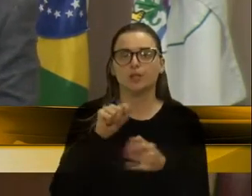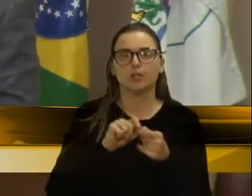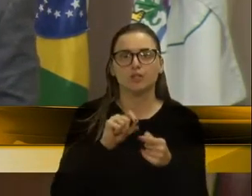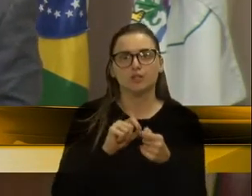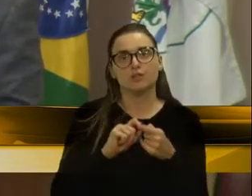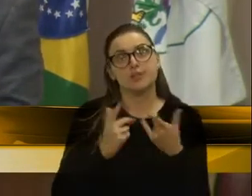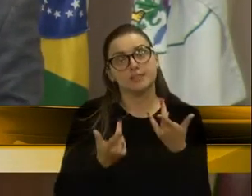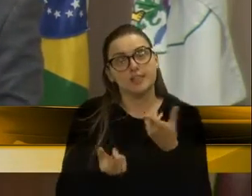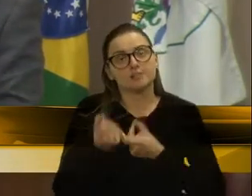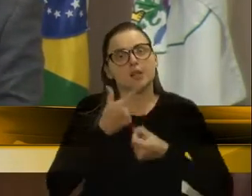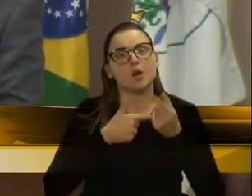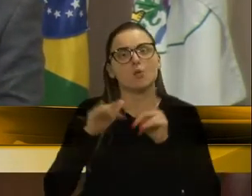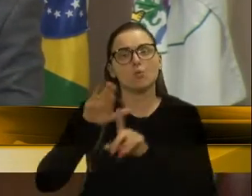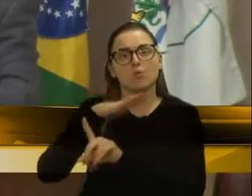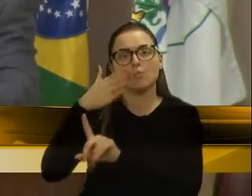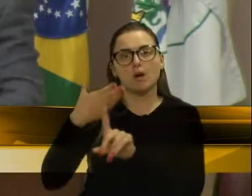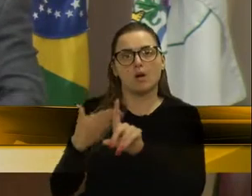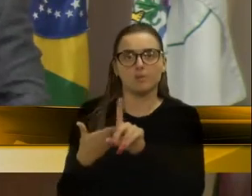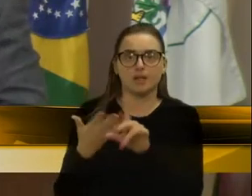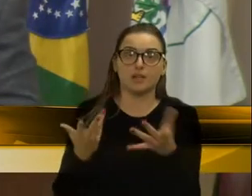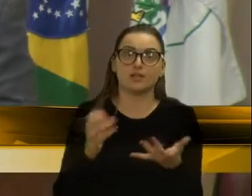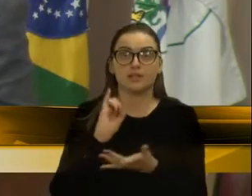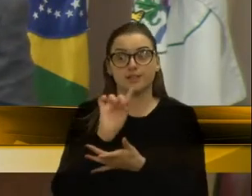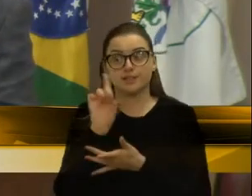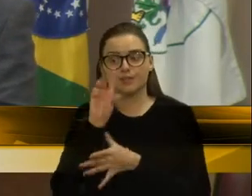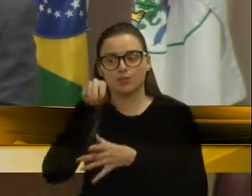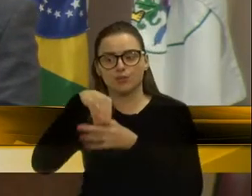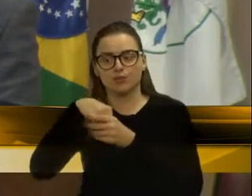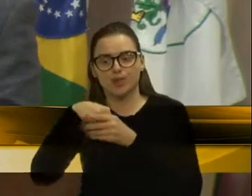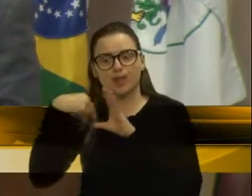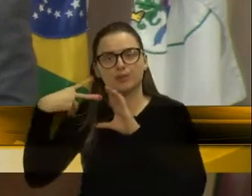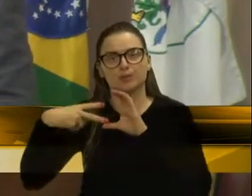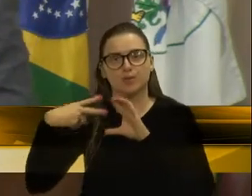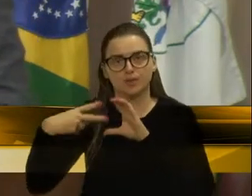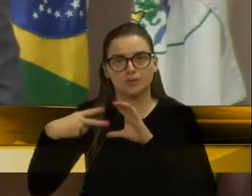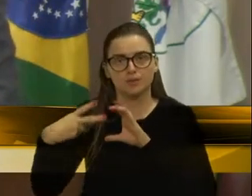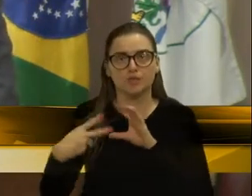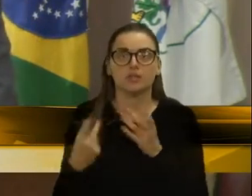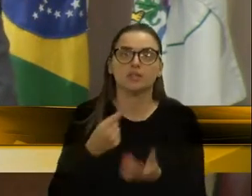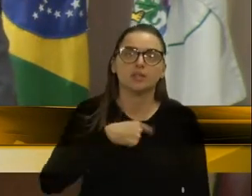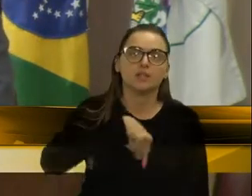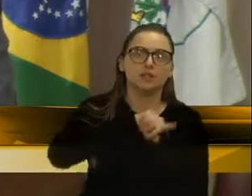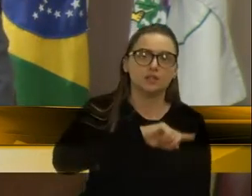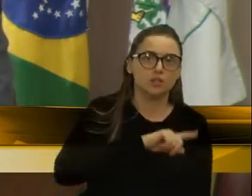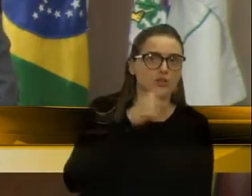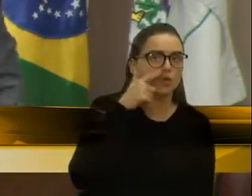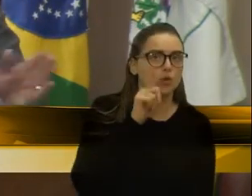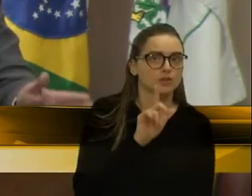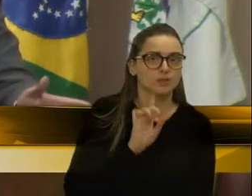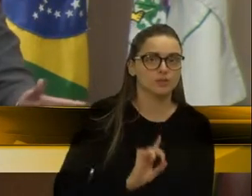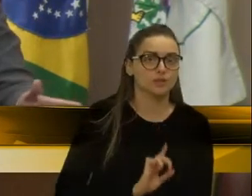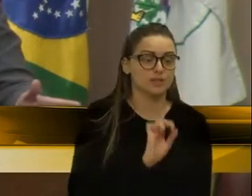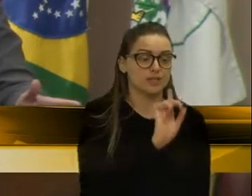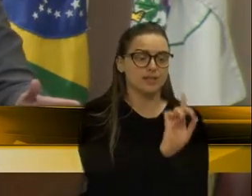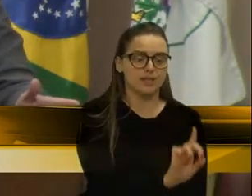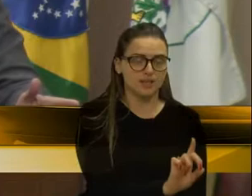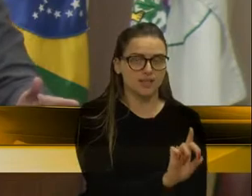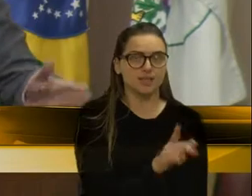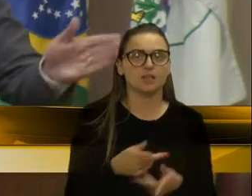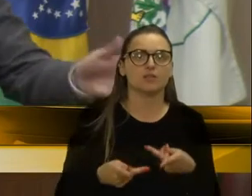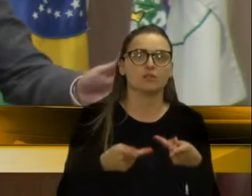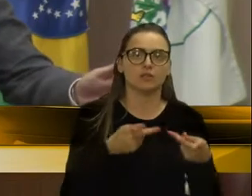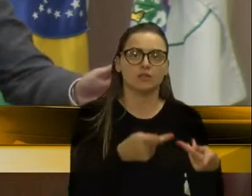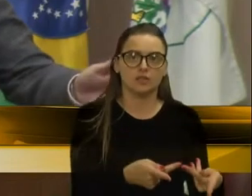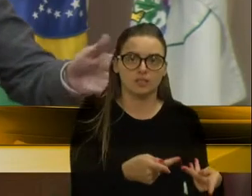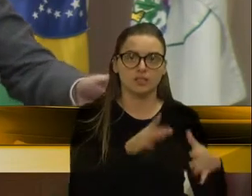tipo de homenagem que se não for aqui dentro das nossas dependências que nós possamos nos deslocar essas duas empresas e